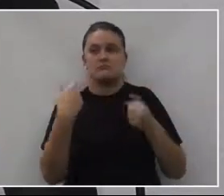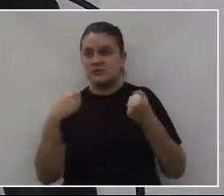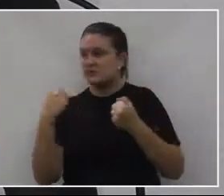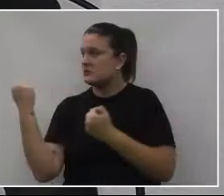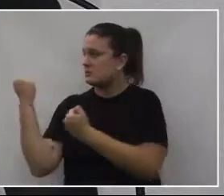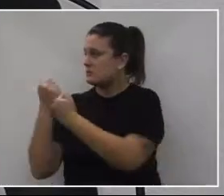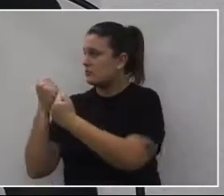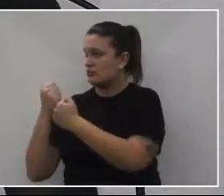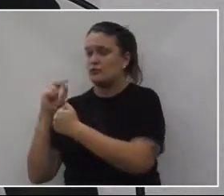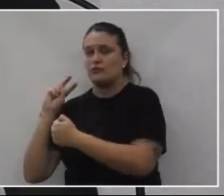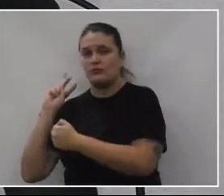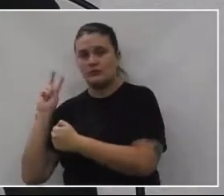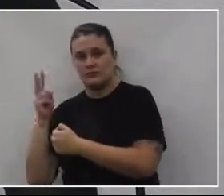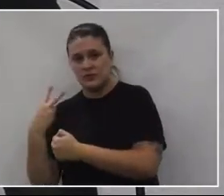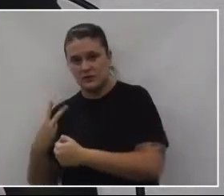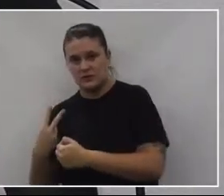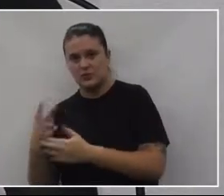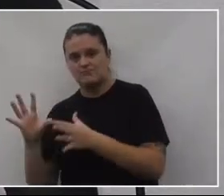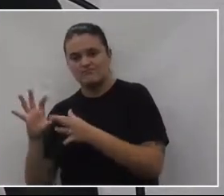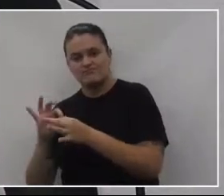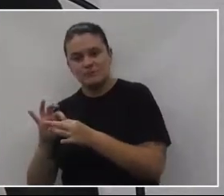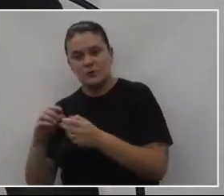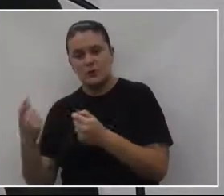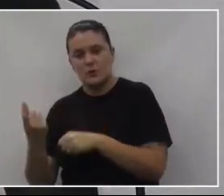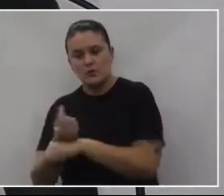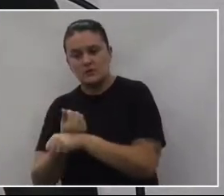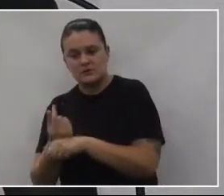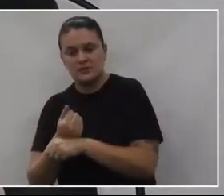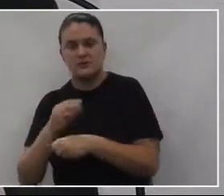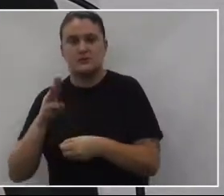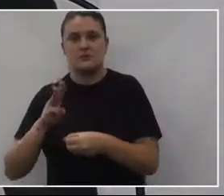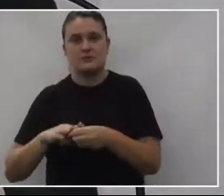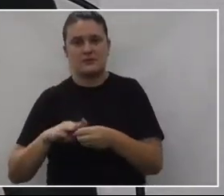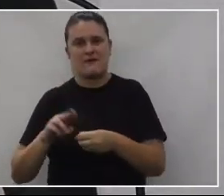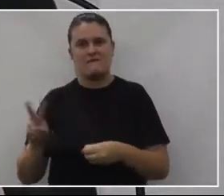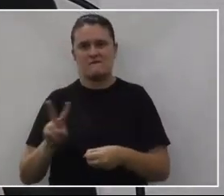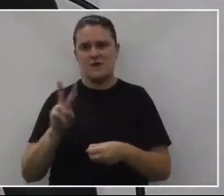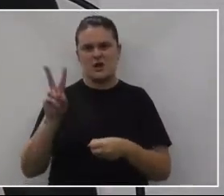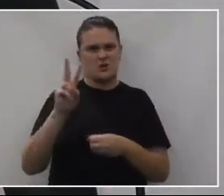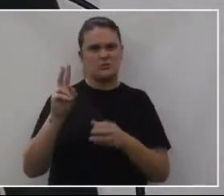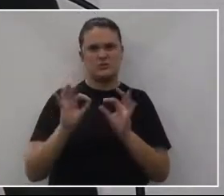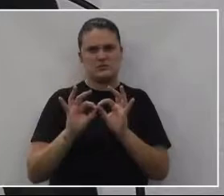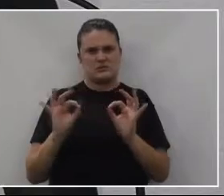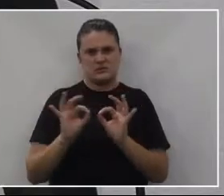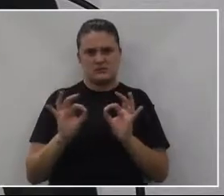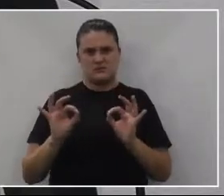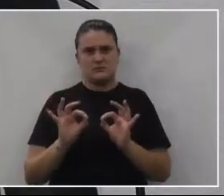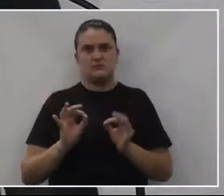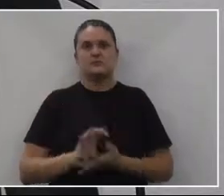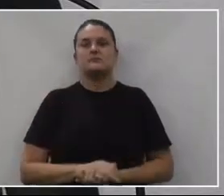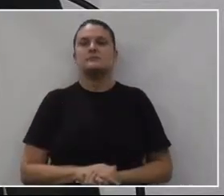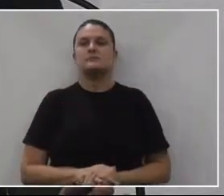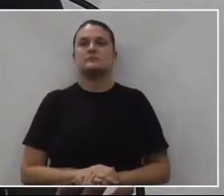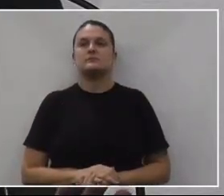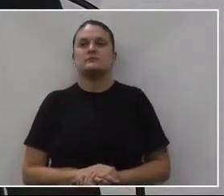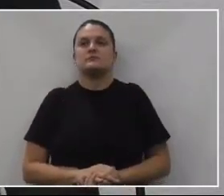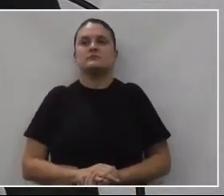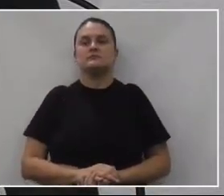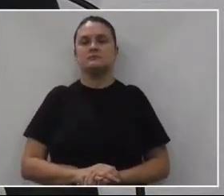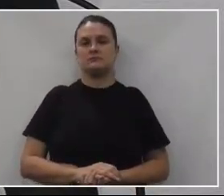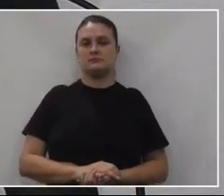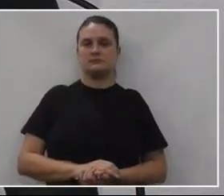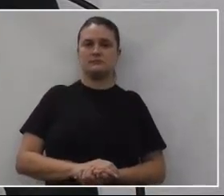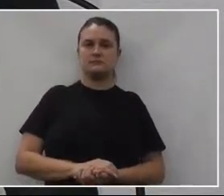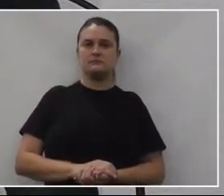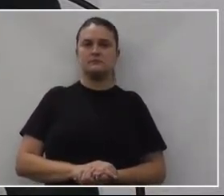vincular o orçamento do município, um valor que quase não aparece lá na porcentagem que eventualmente os senhores